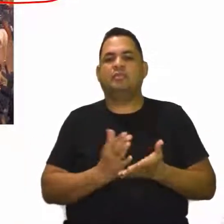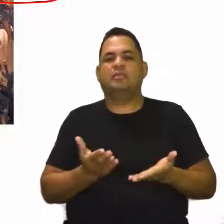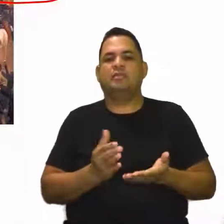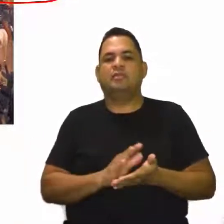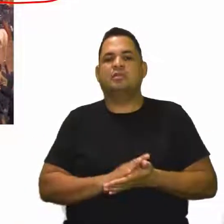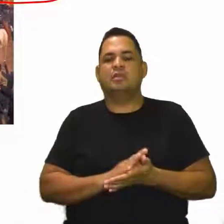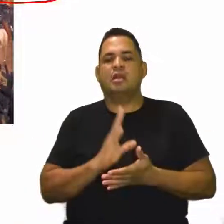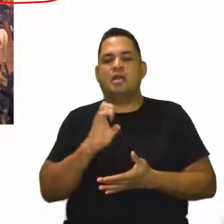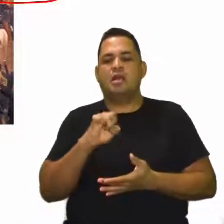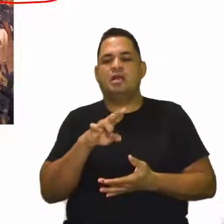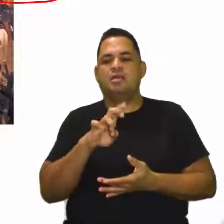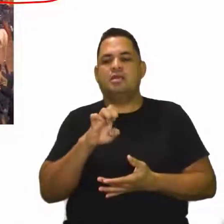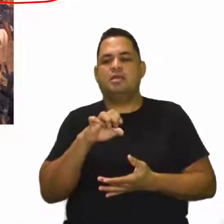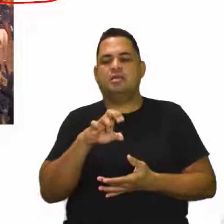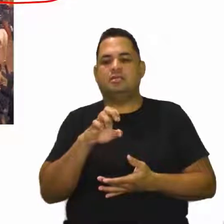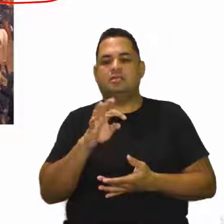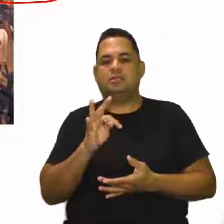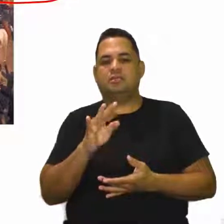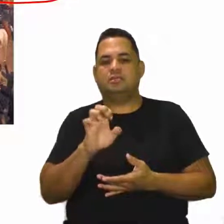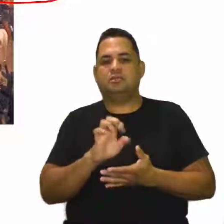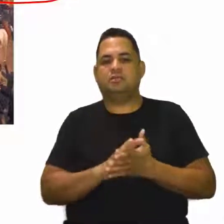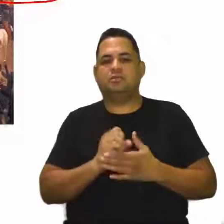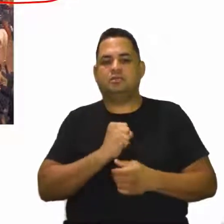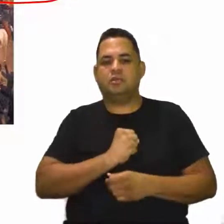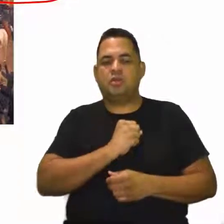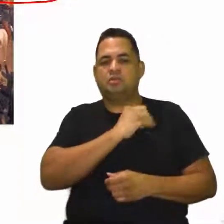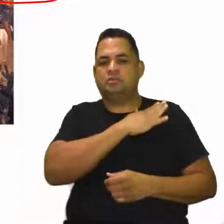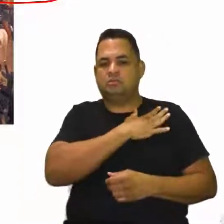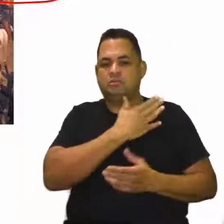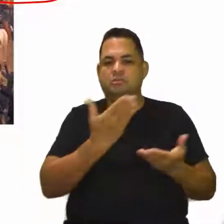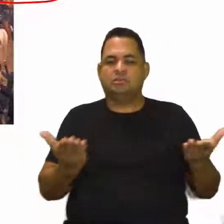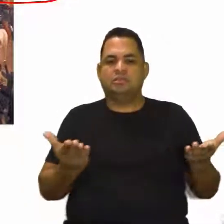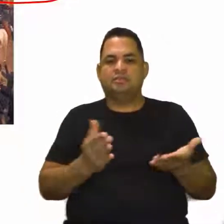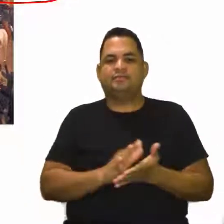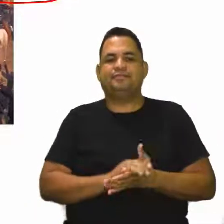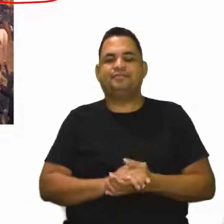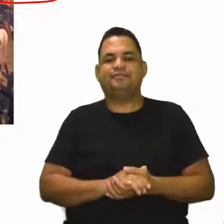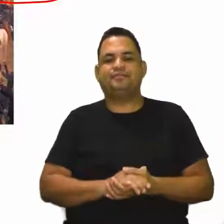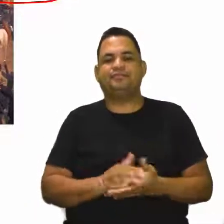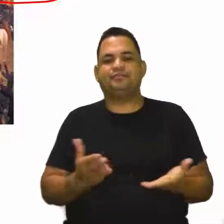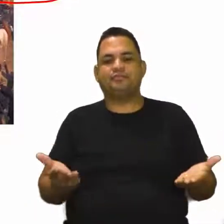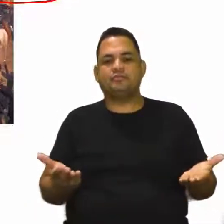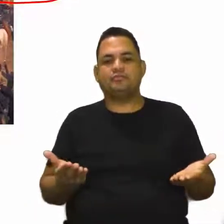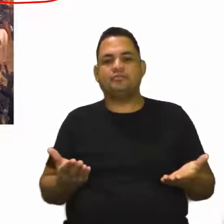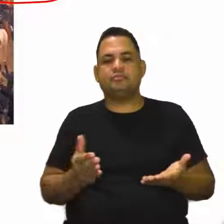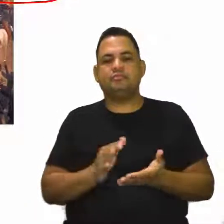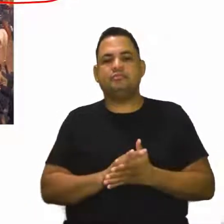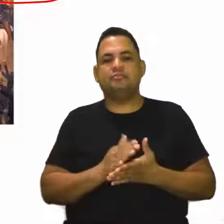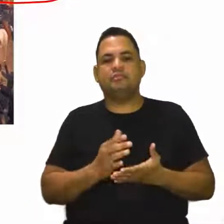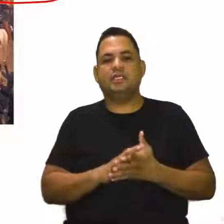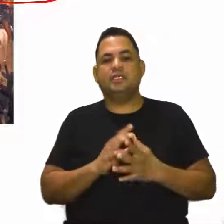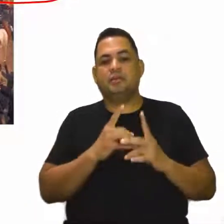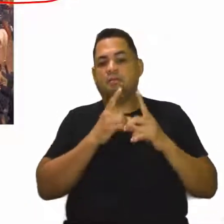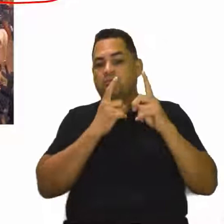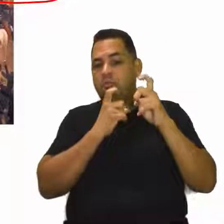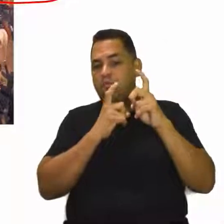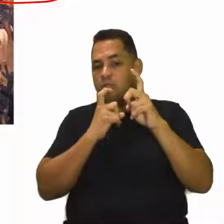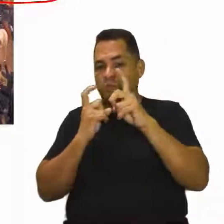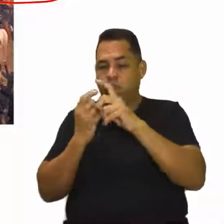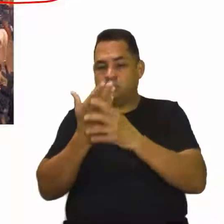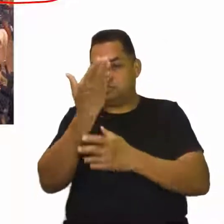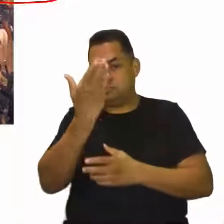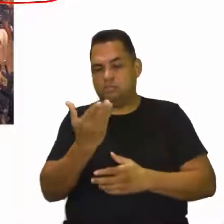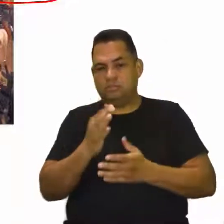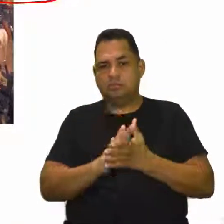cadete do Exército Brasileiro. Mas aí seria uma salva de tiro, como era muito